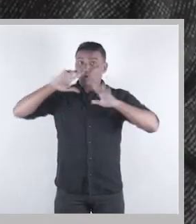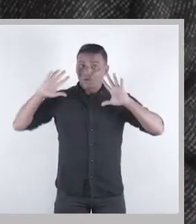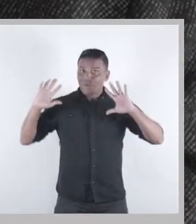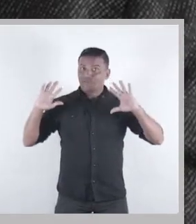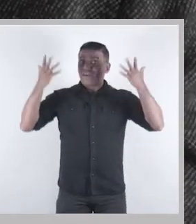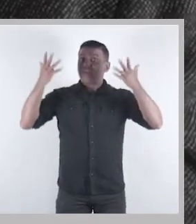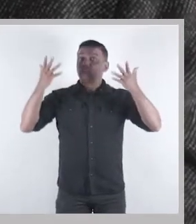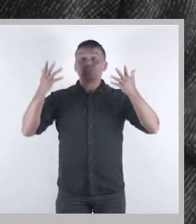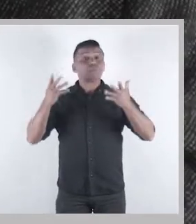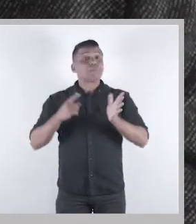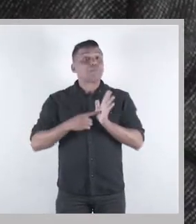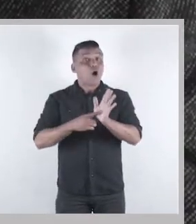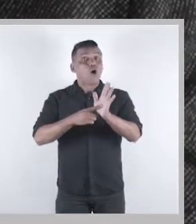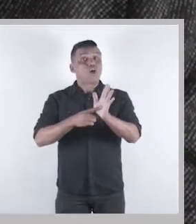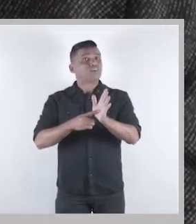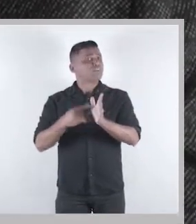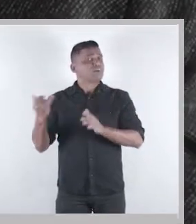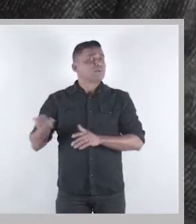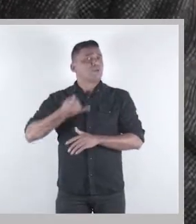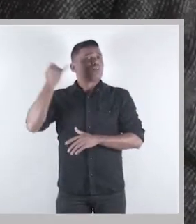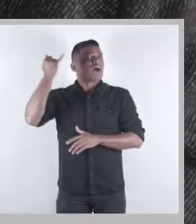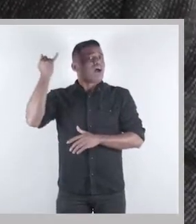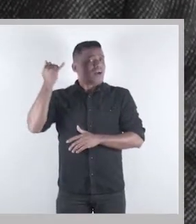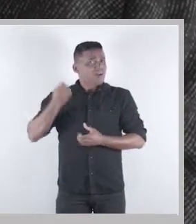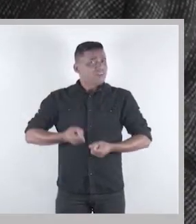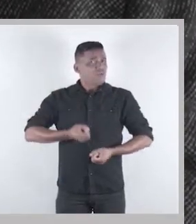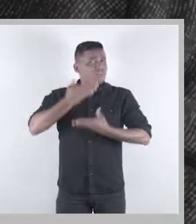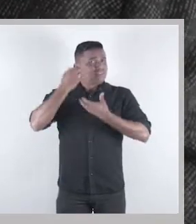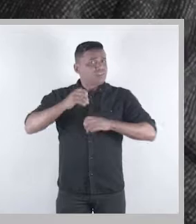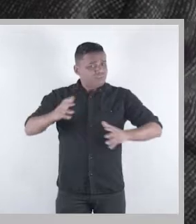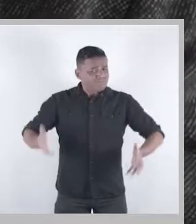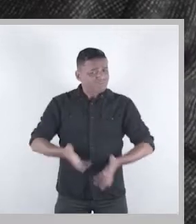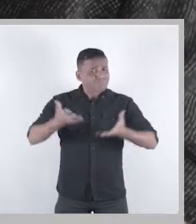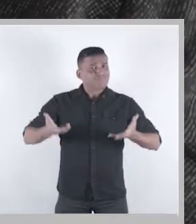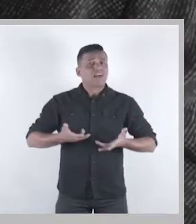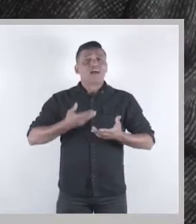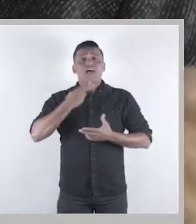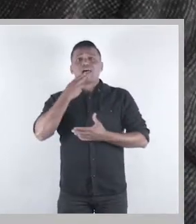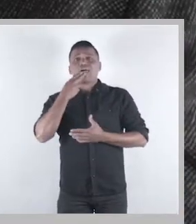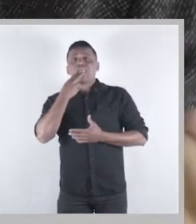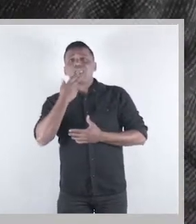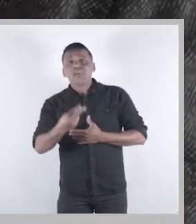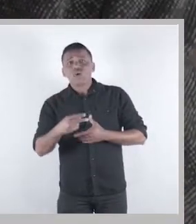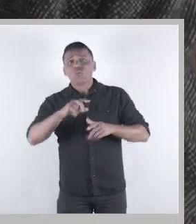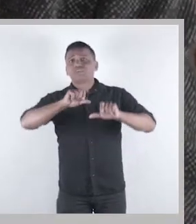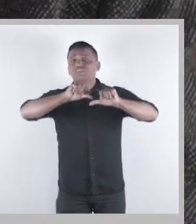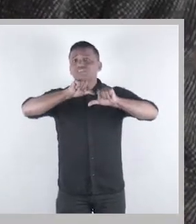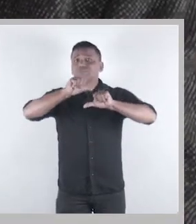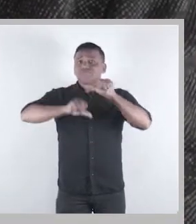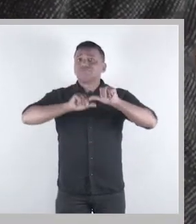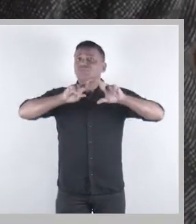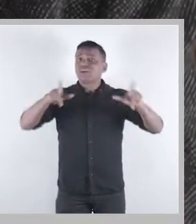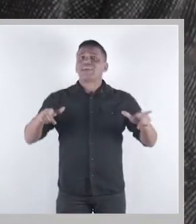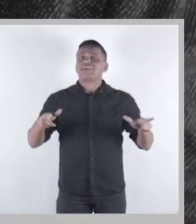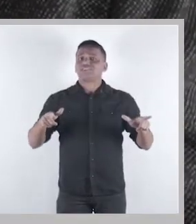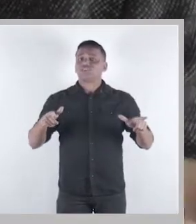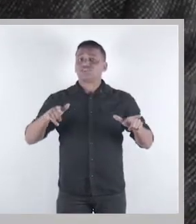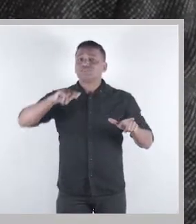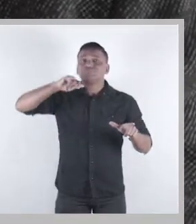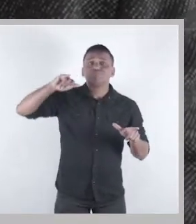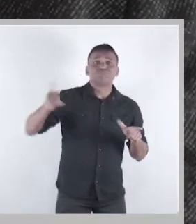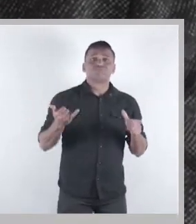diferentes e importante assim é propiciam é formas né de você traduzir não é um poeta